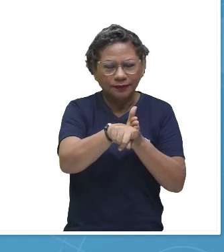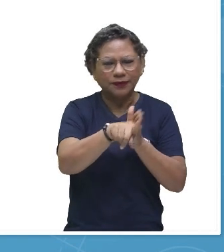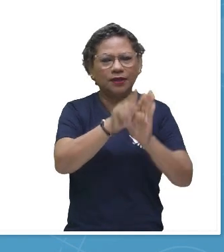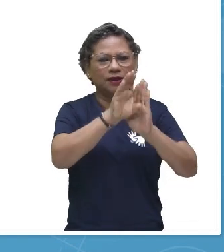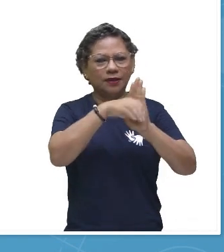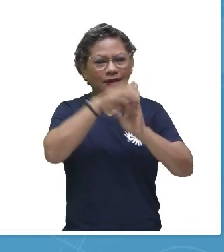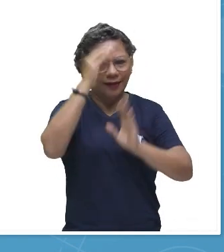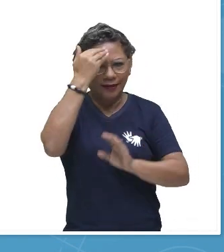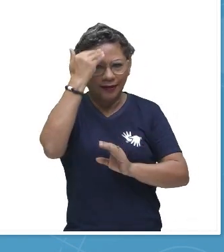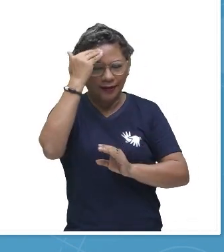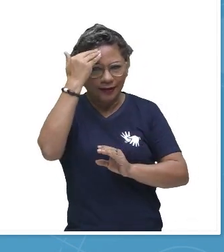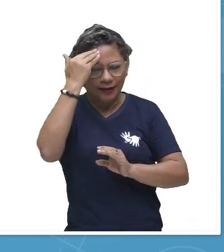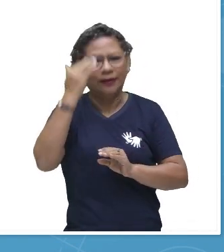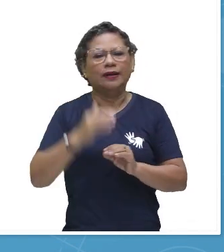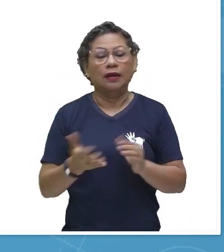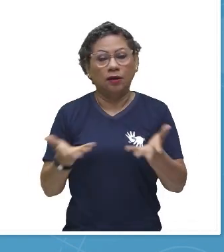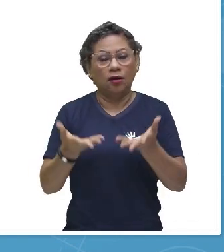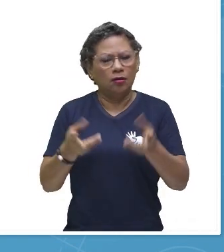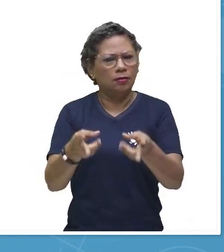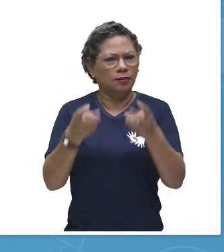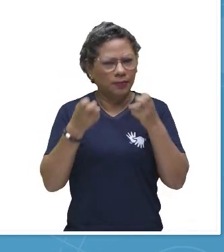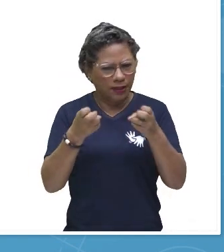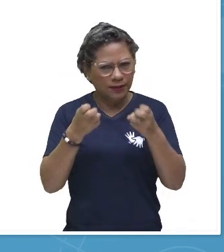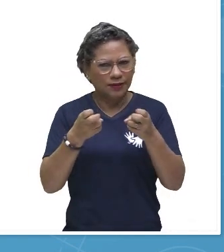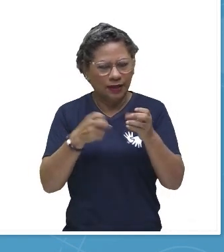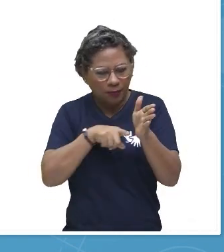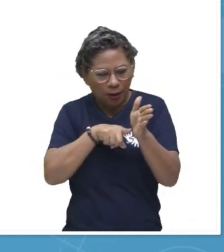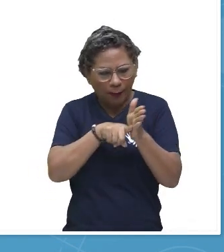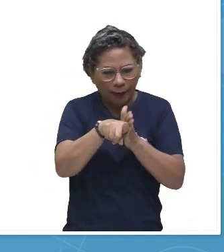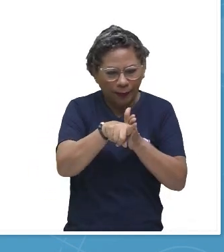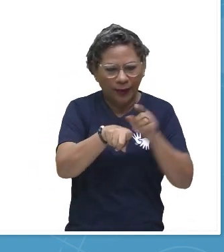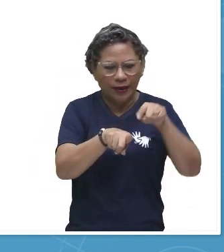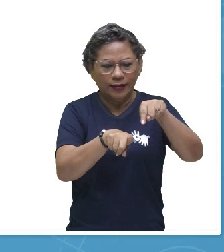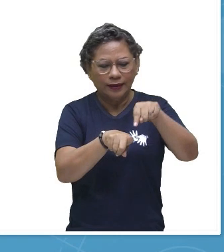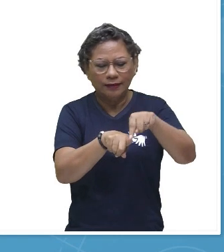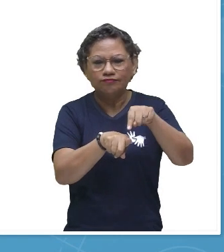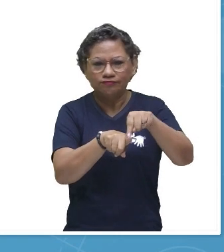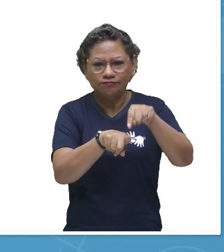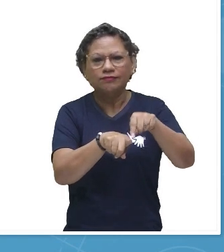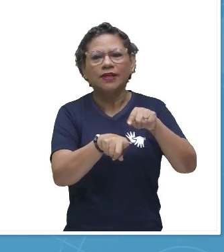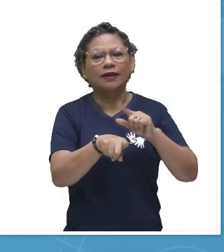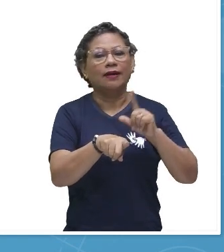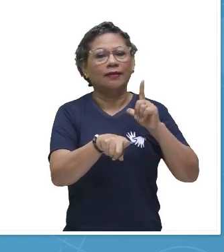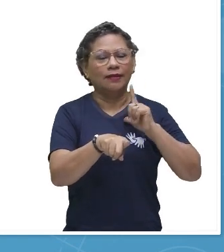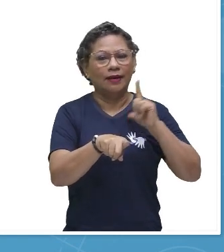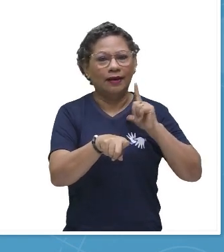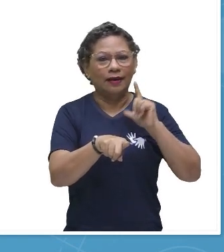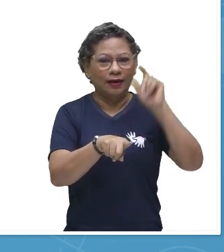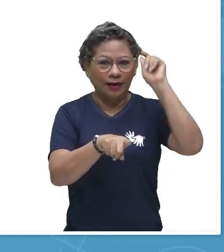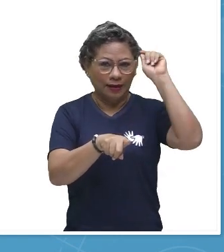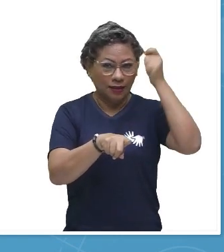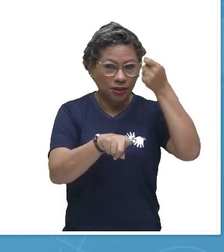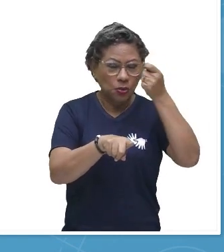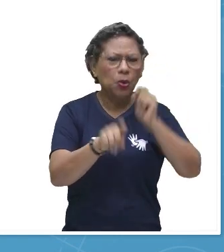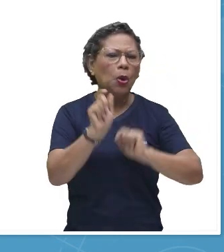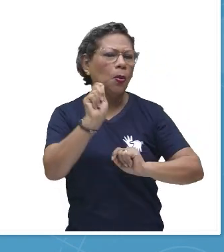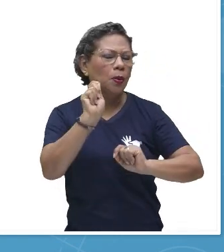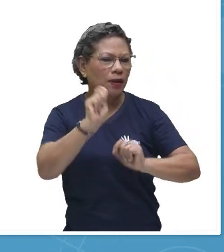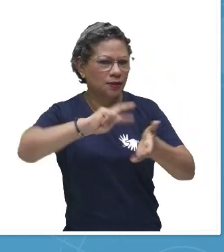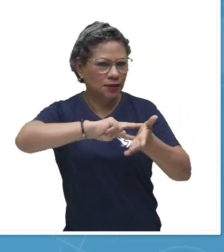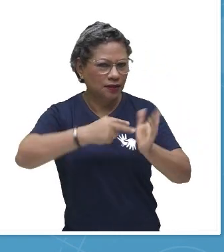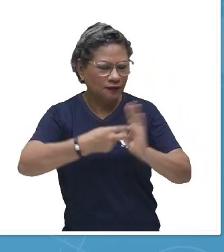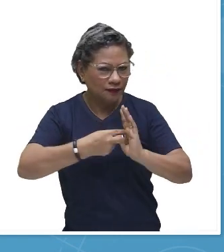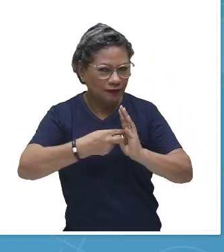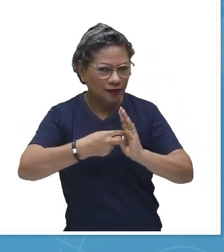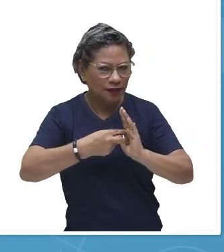conceito. Vejam que na ponta dessa reta tem uma seta. O que isso significa? Significa que